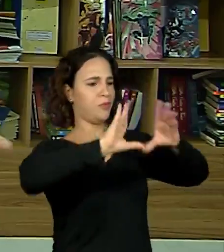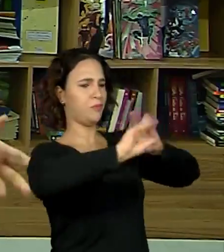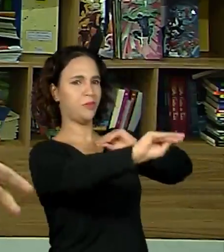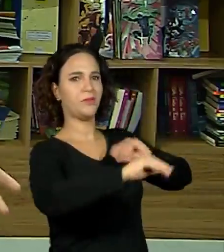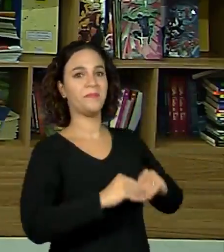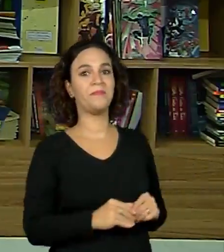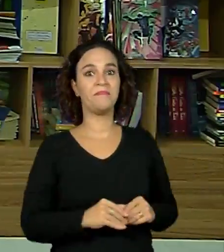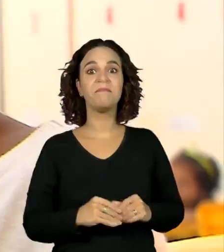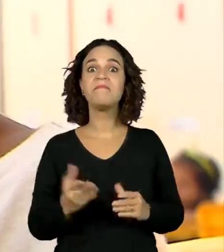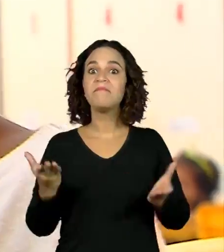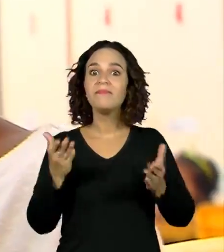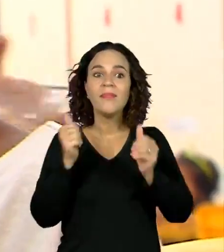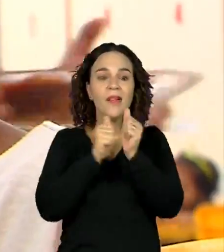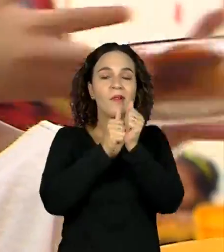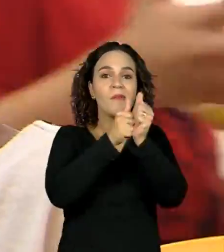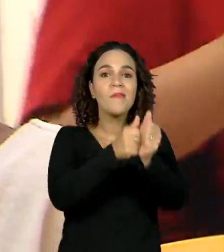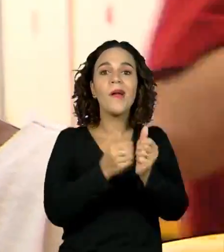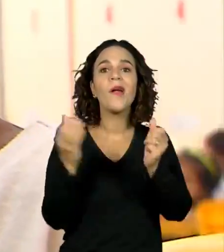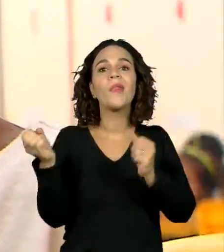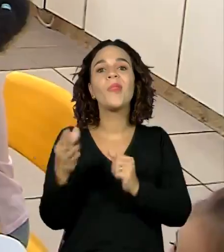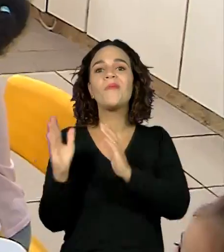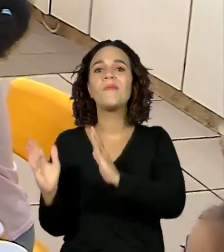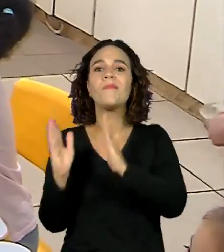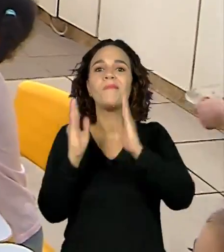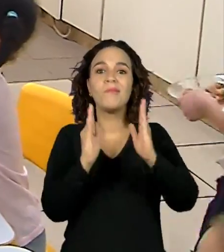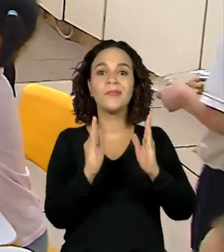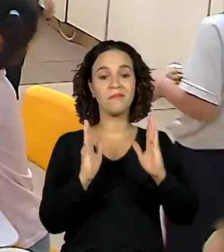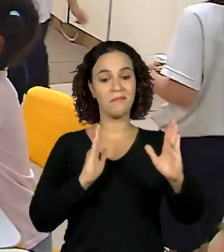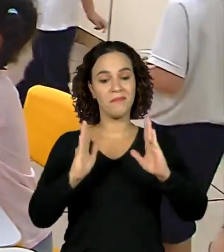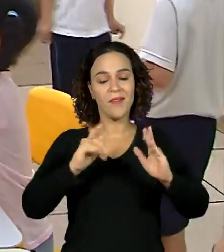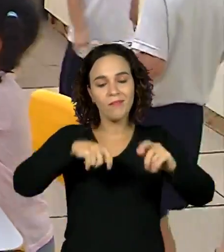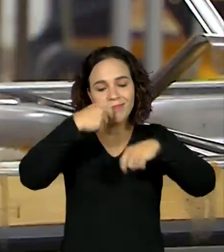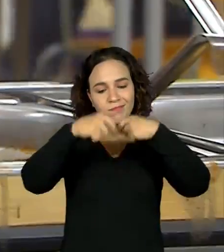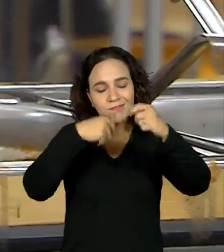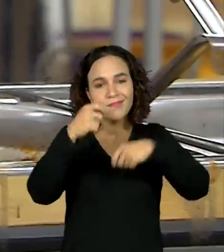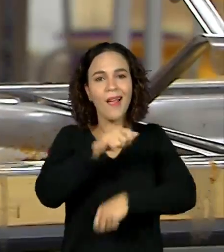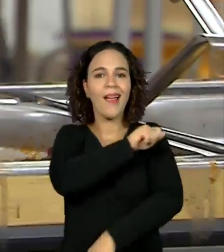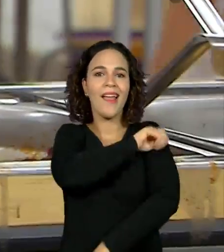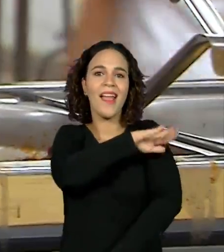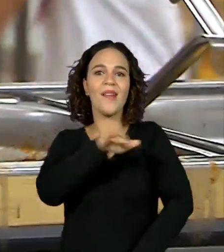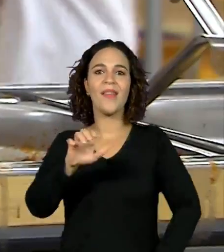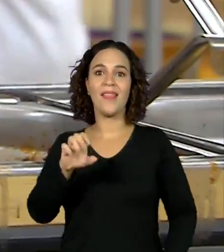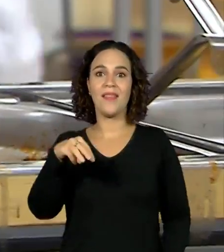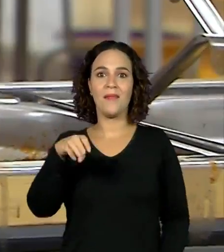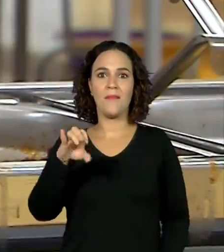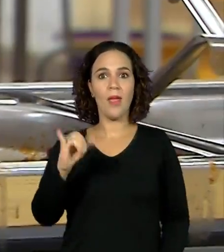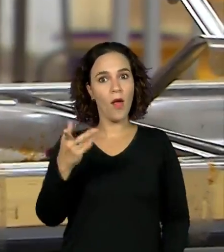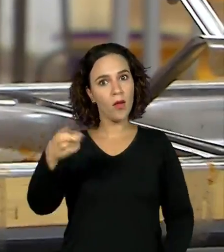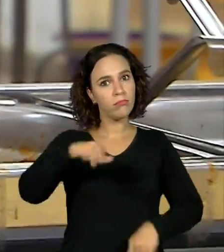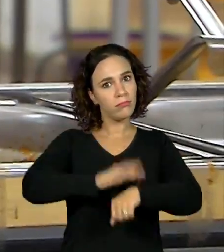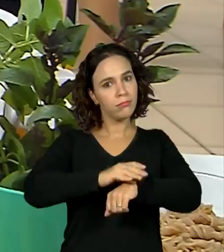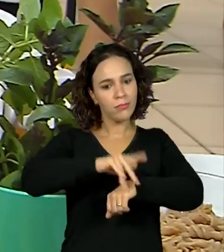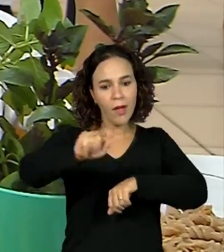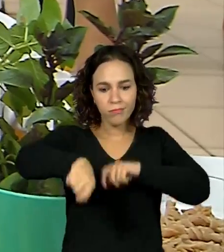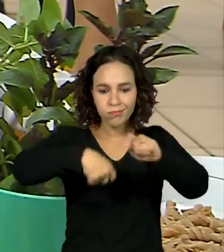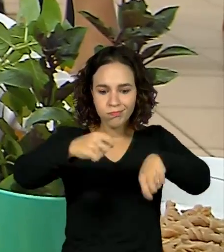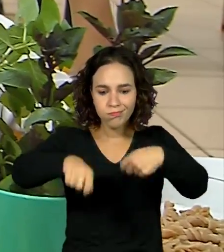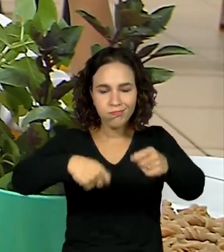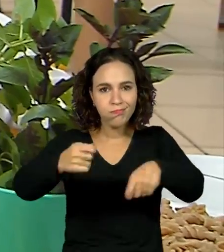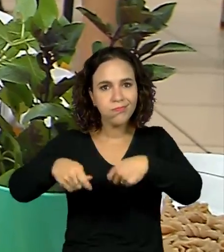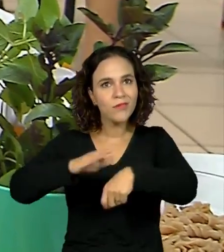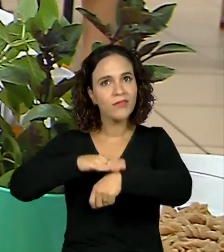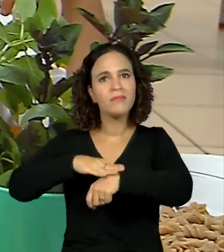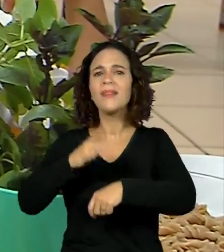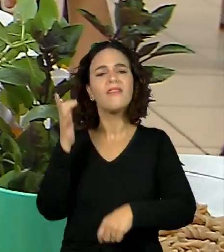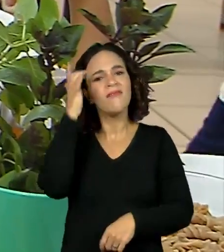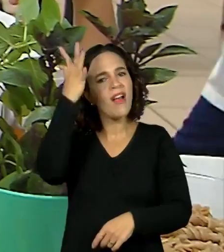Vamos acompanhar a nova etapa do ciclo alimentar dos alunos da EMEI. Eles agora se servem sozinhos. É bem fácil, é só